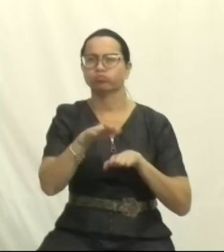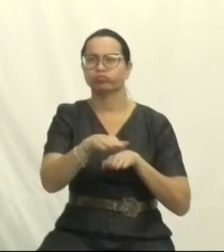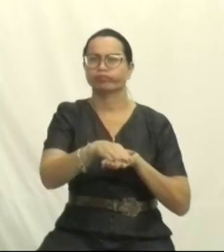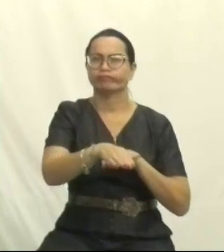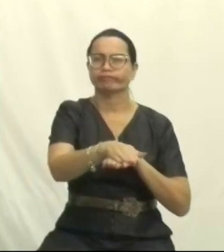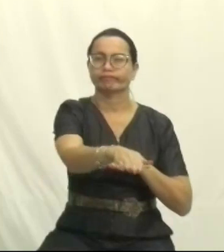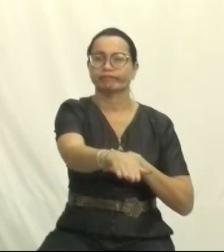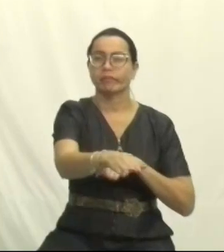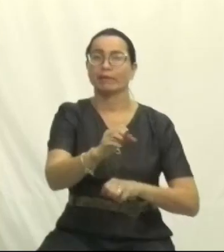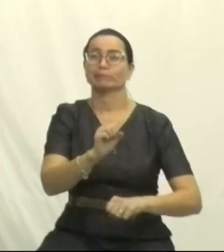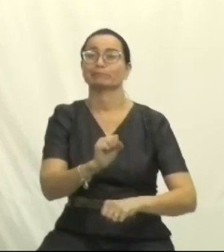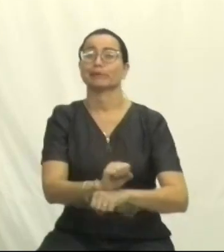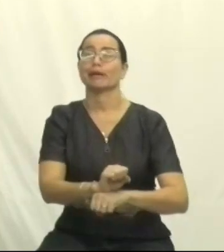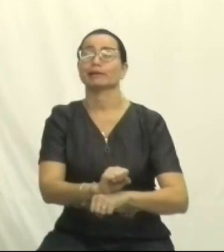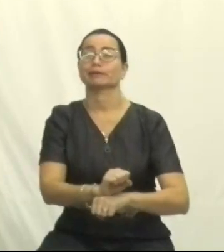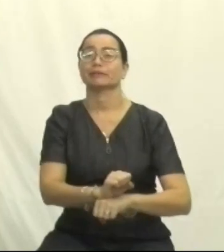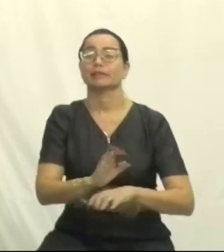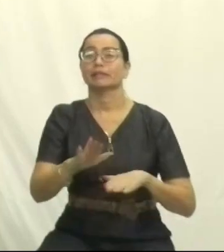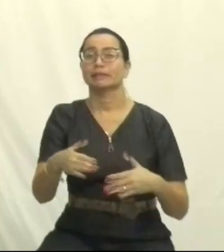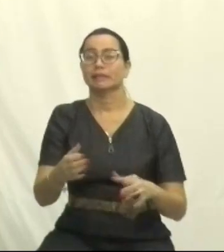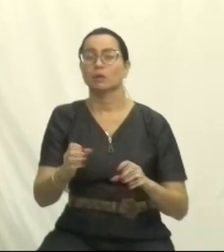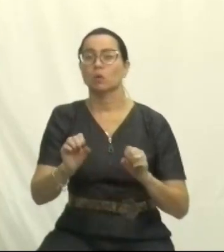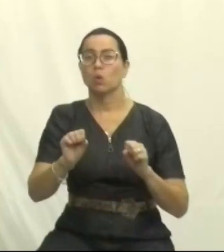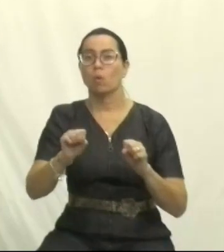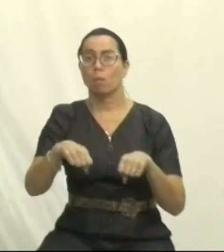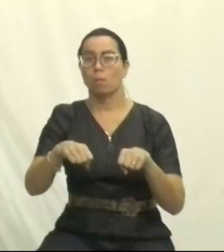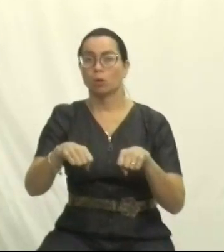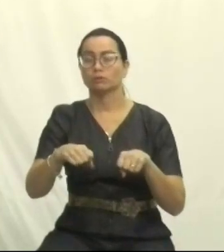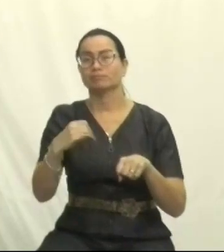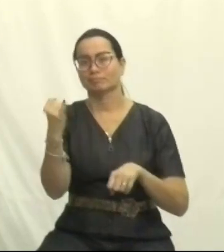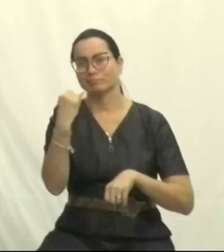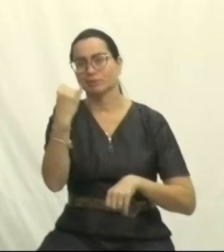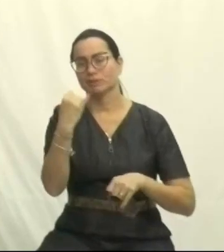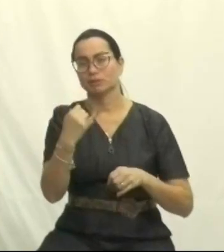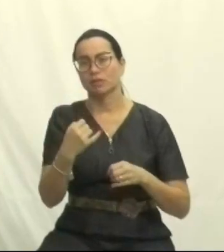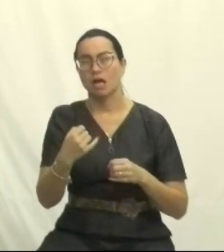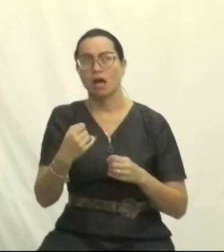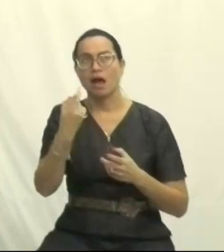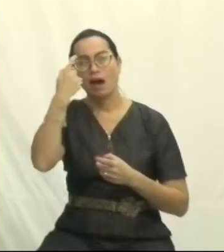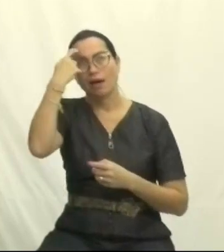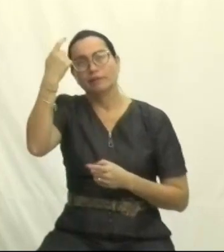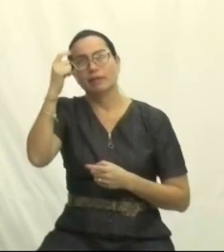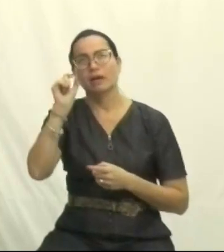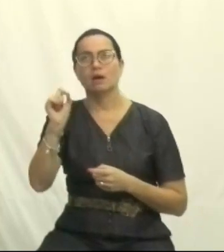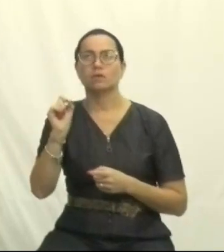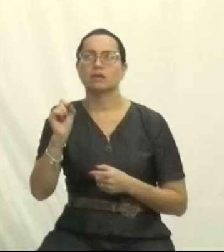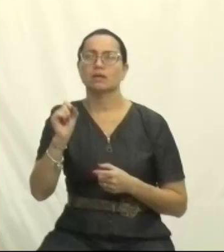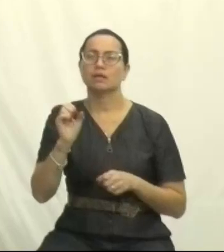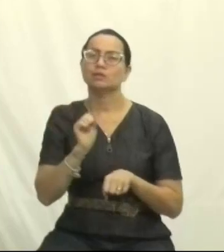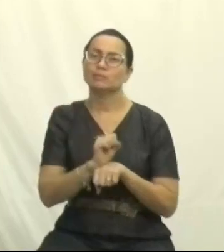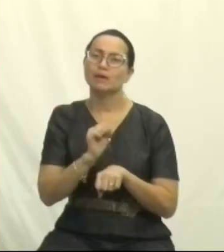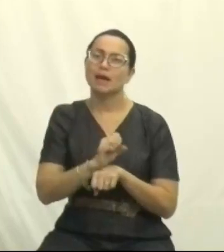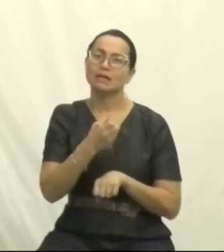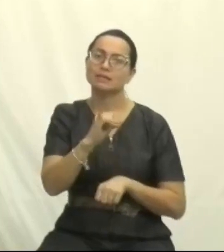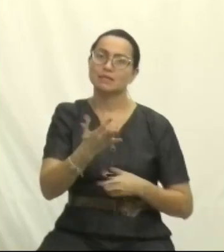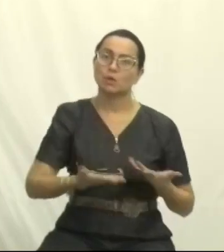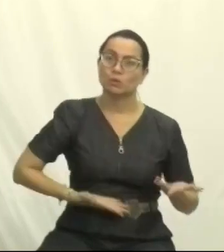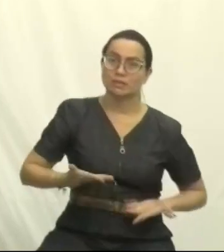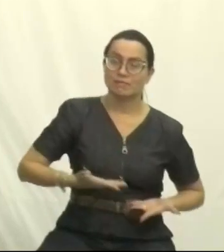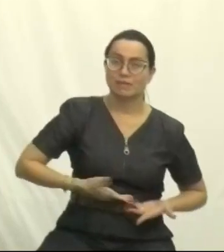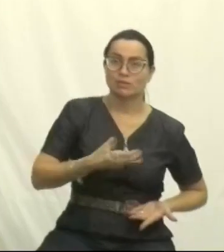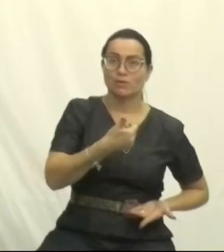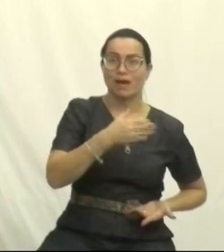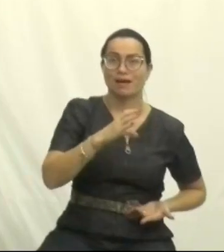com o SAMU. A ideia é aguardar a evolução do serviço lá para ver se realmente ele é